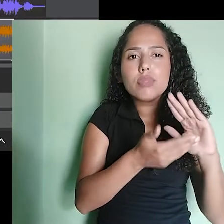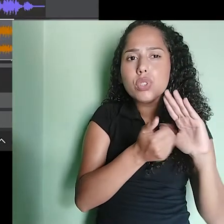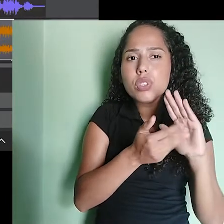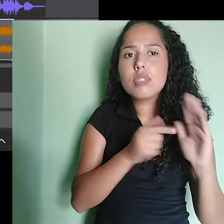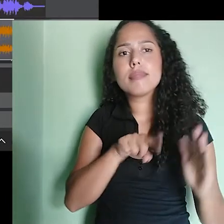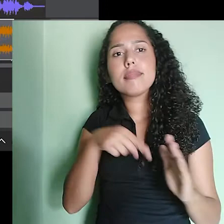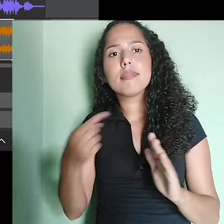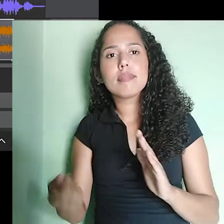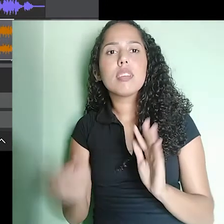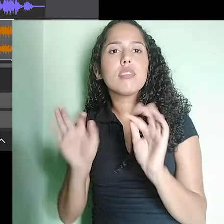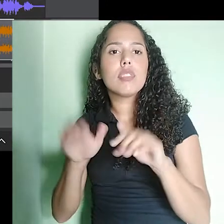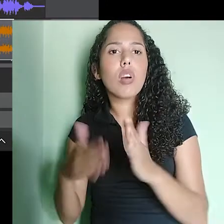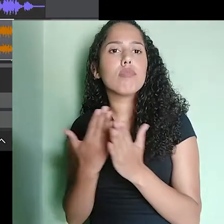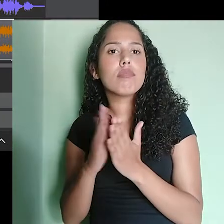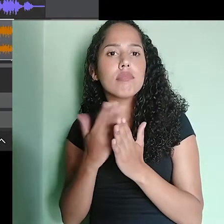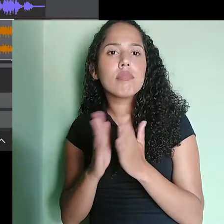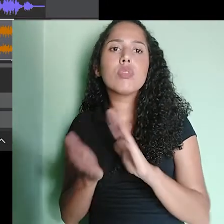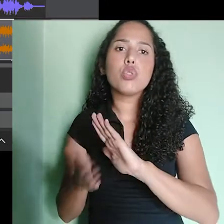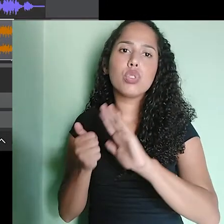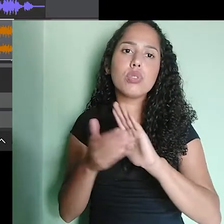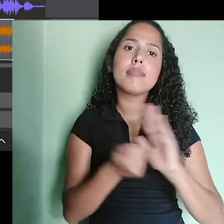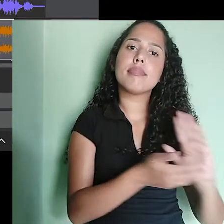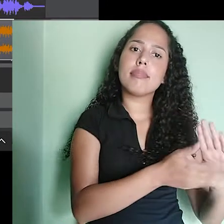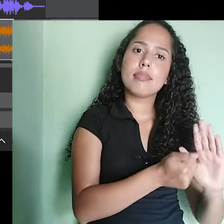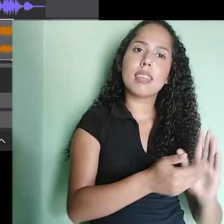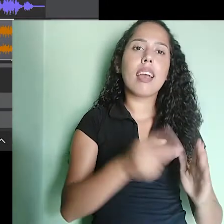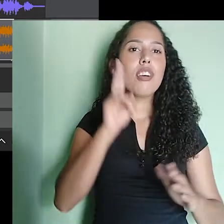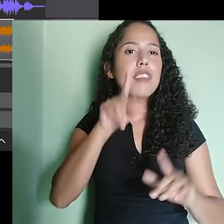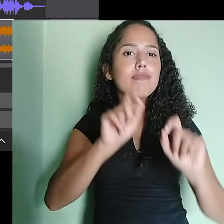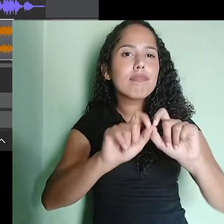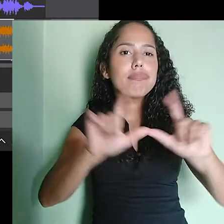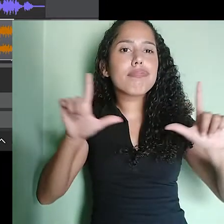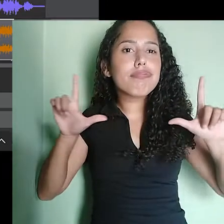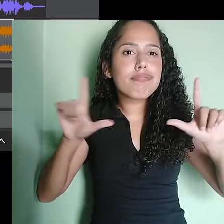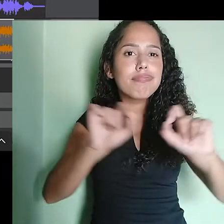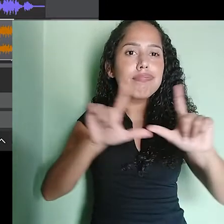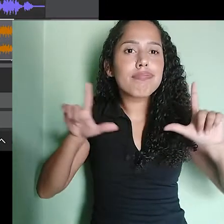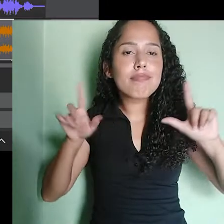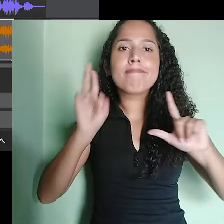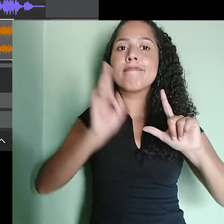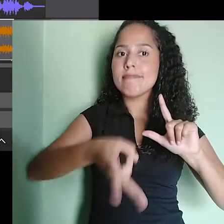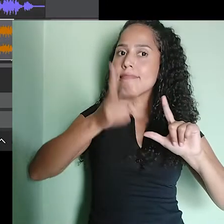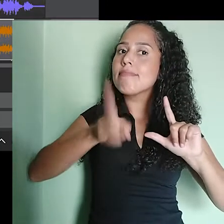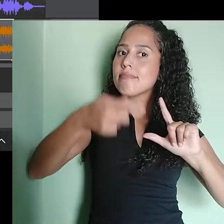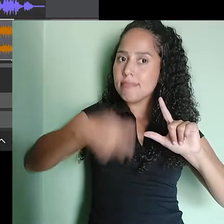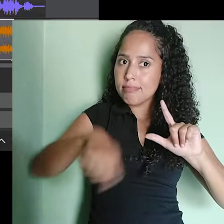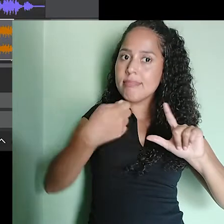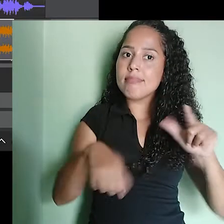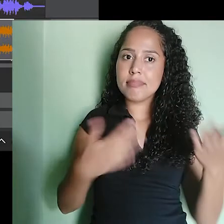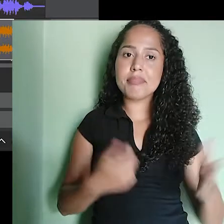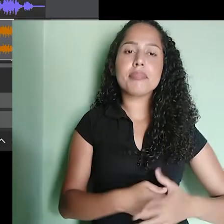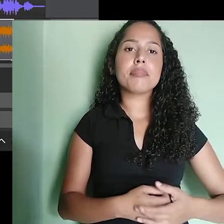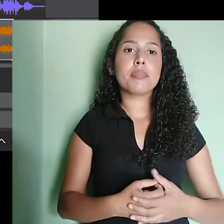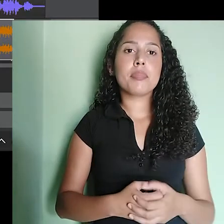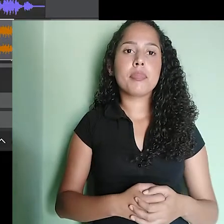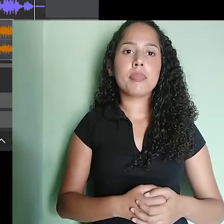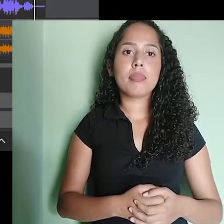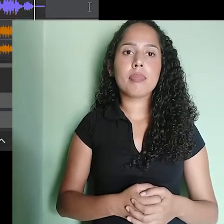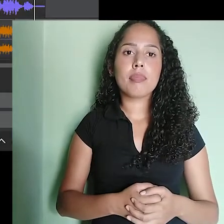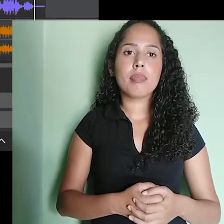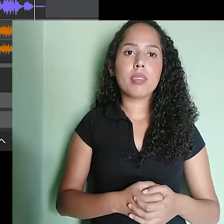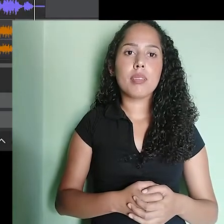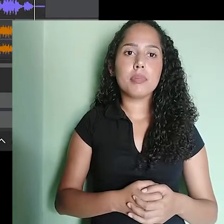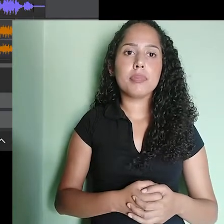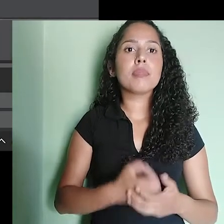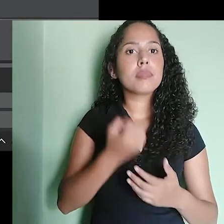zoom. Repare que o zoom você precisa usar bastante. Cortei aqui o iniciozinho do Carrão, tá? É bom fazer isso